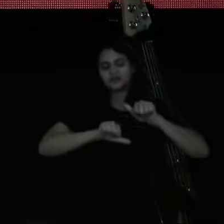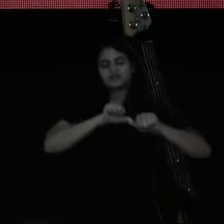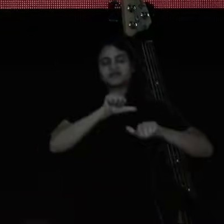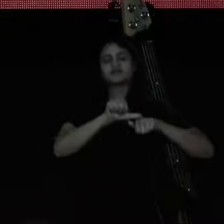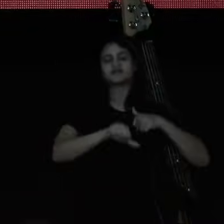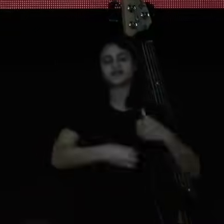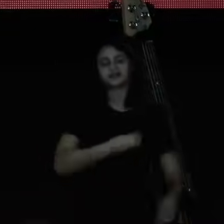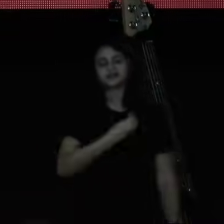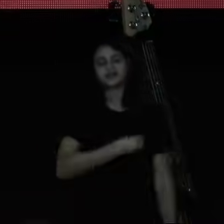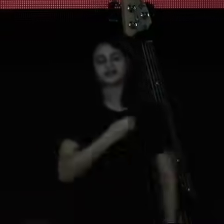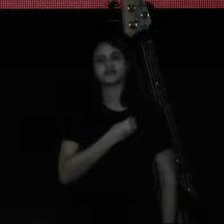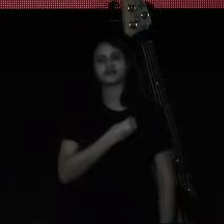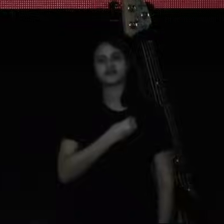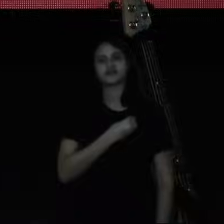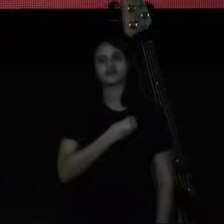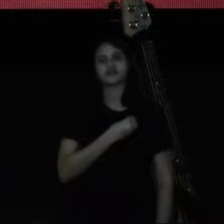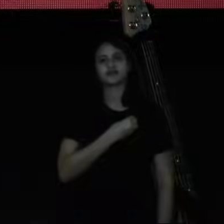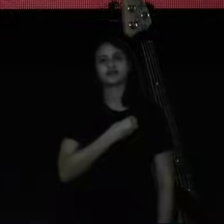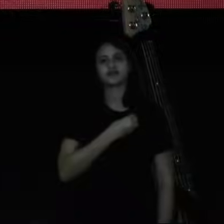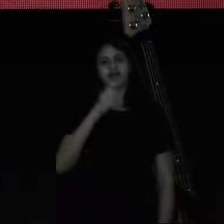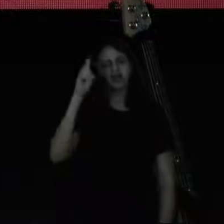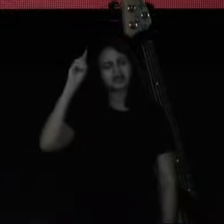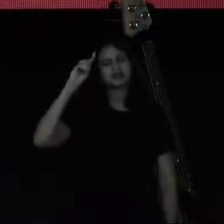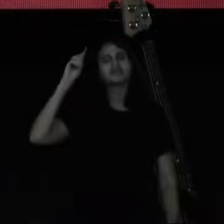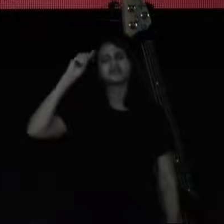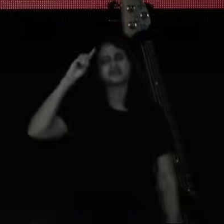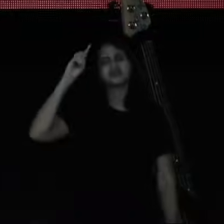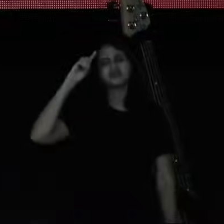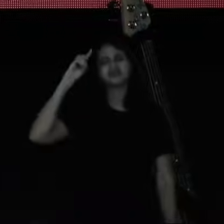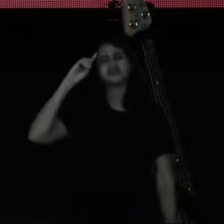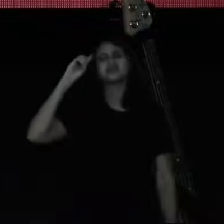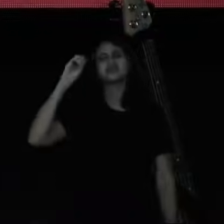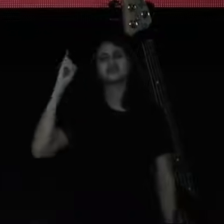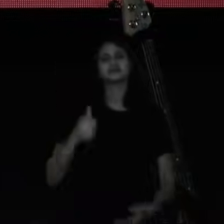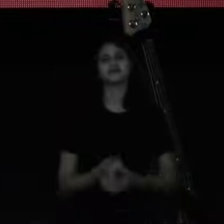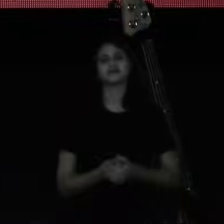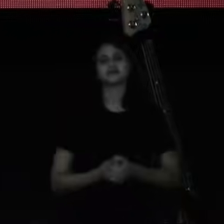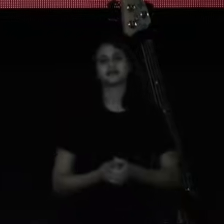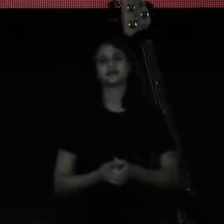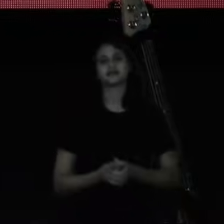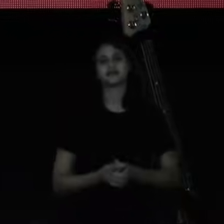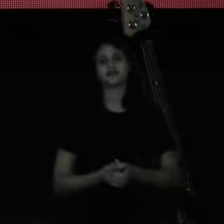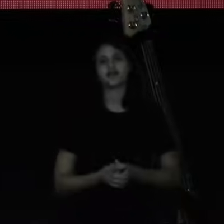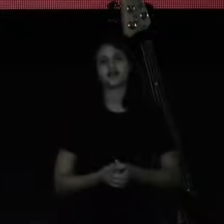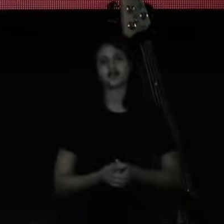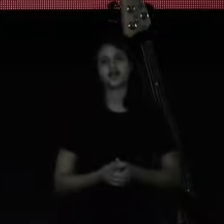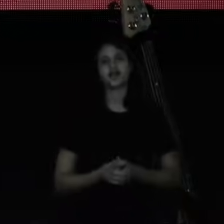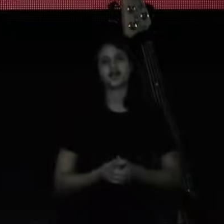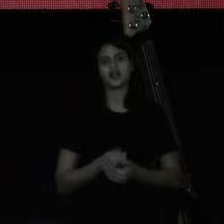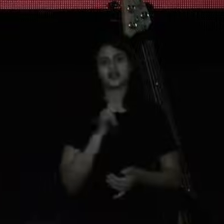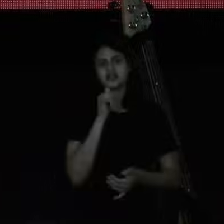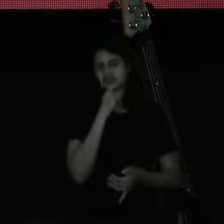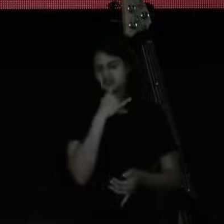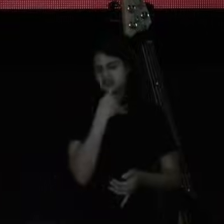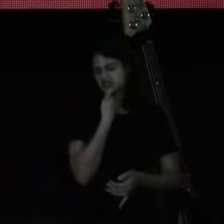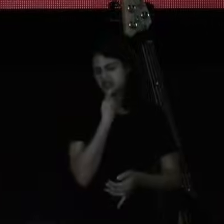Todo dia, meu amigo. Todo dia. E aí, a gente não fica mais machucado com as